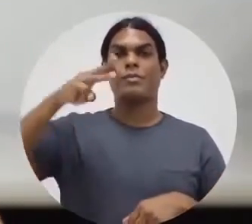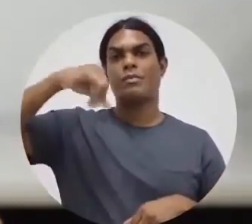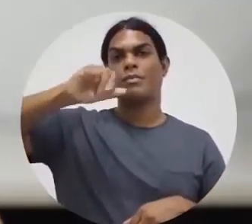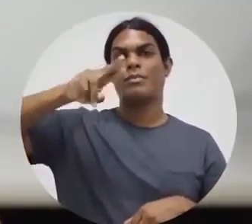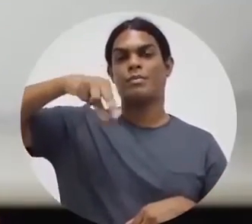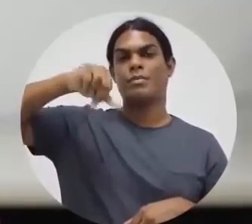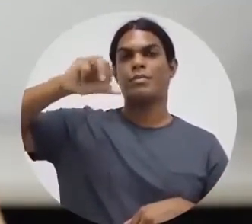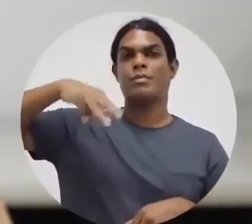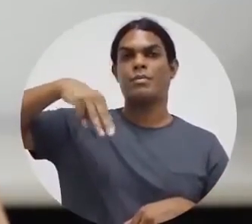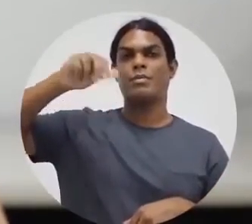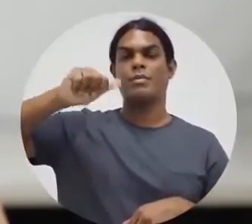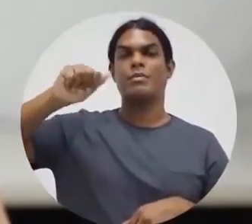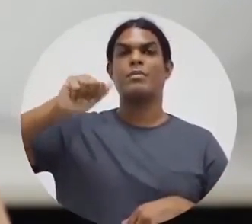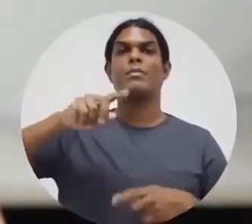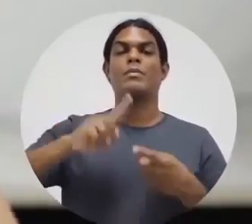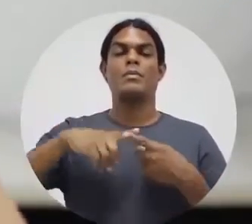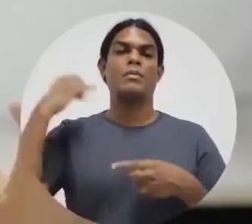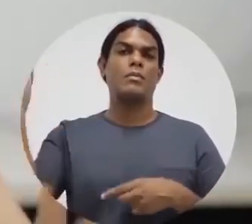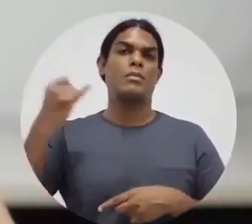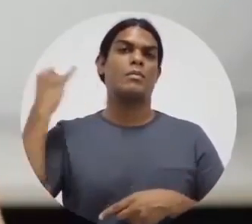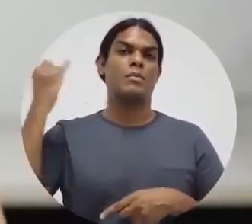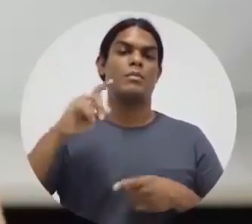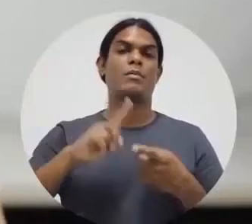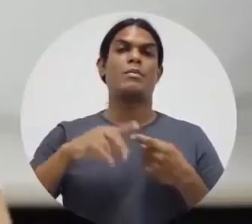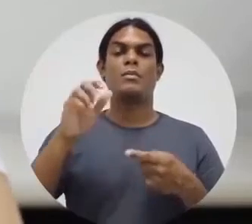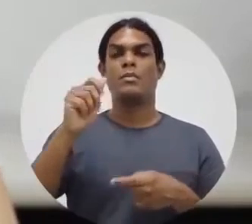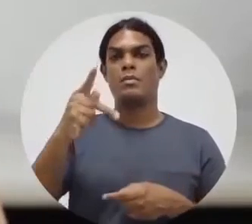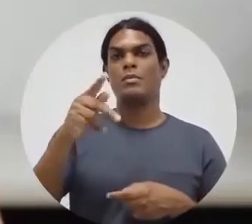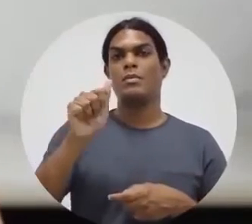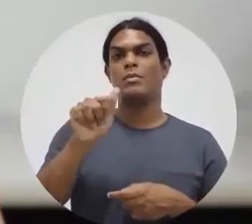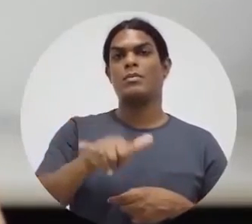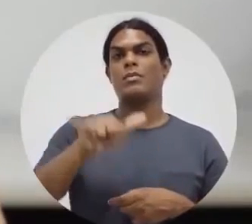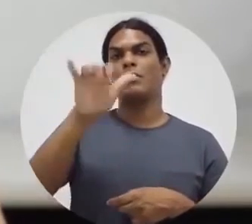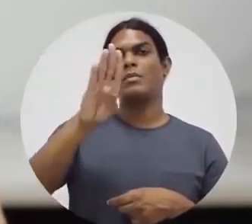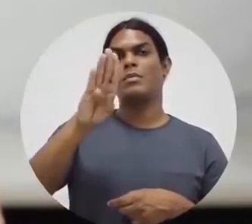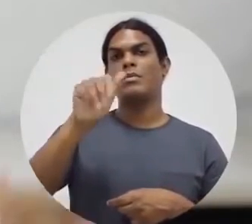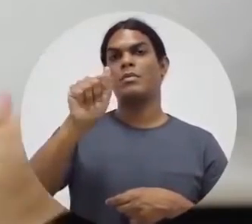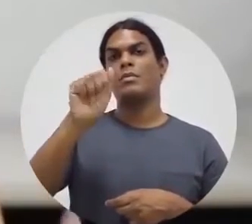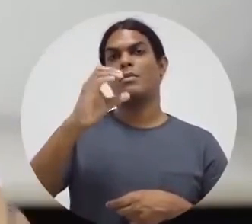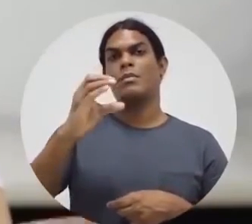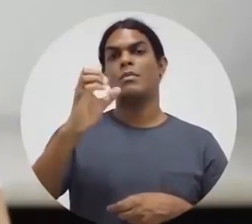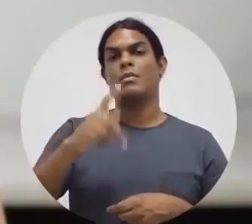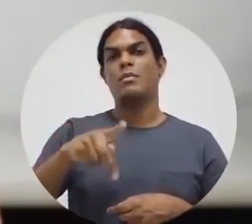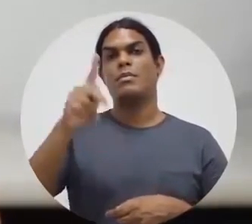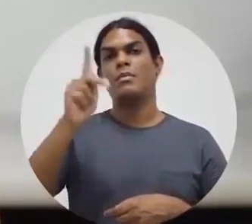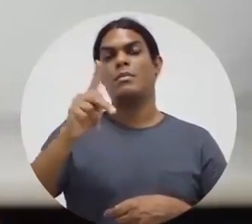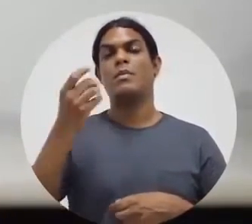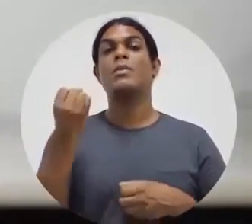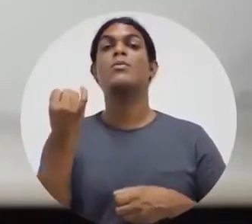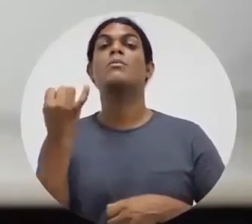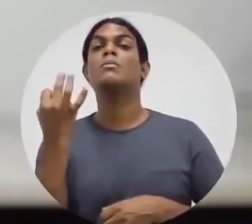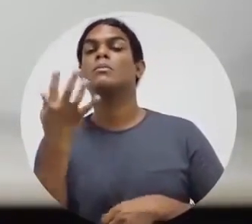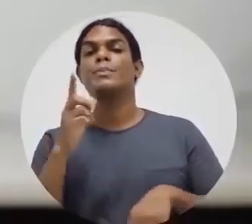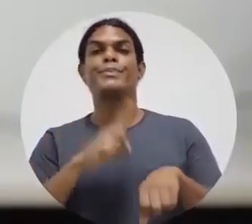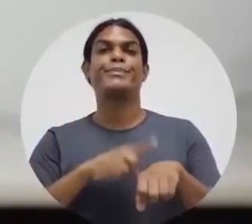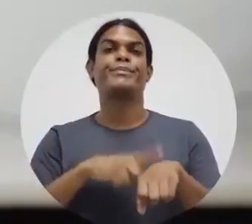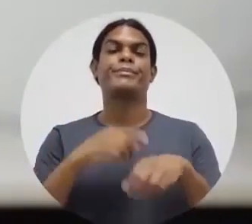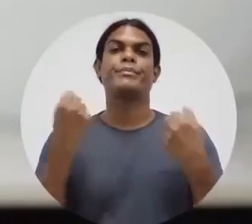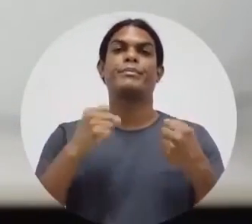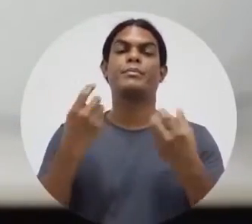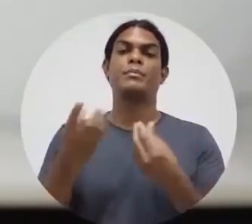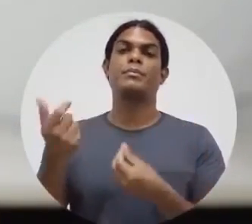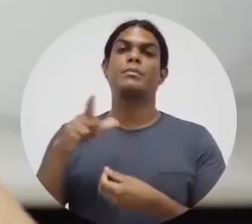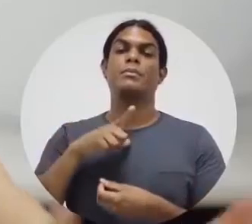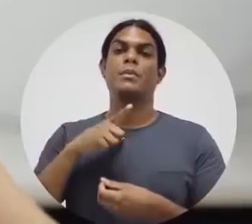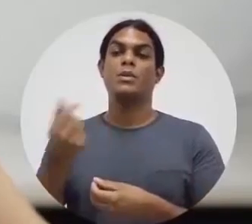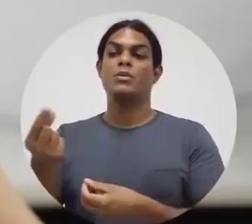normalmente é a Selic. Beleza, tá excelente. E finalmente o meu payback. Eu preciso entender quantos períodos eu vou ter para que a